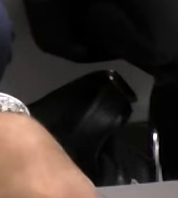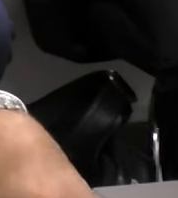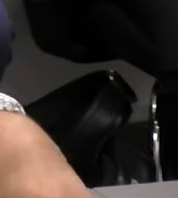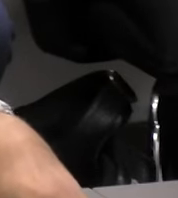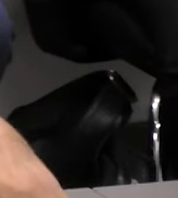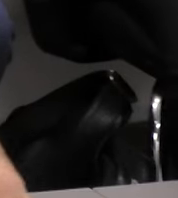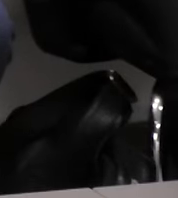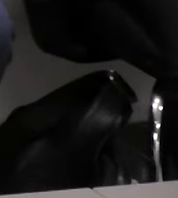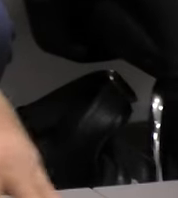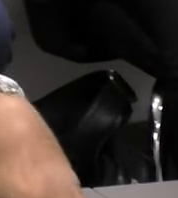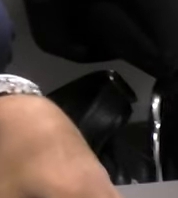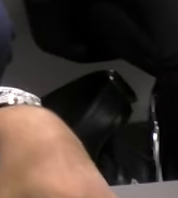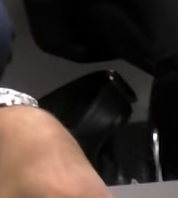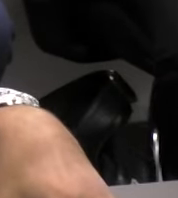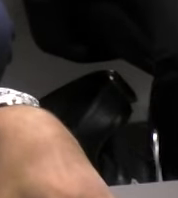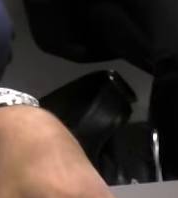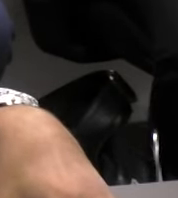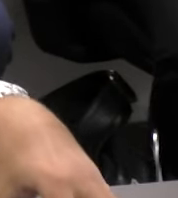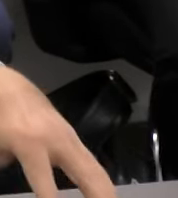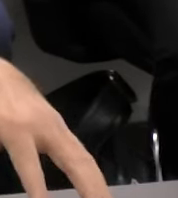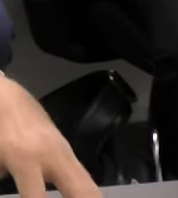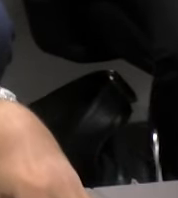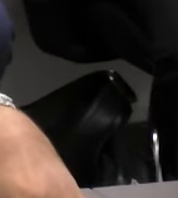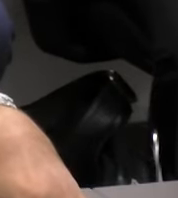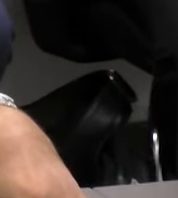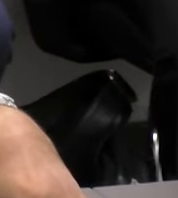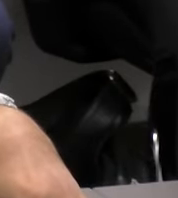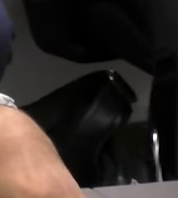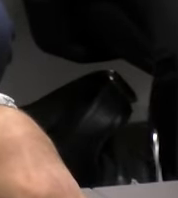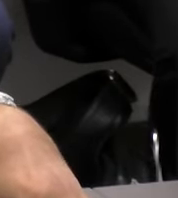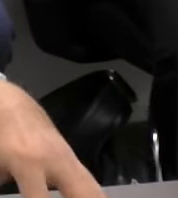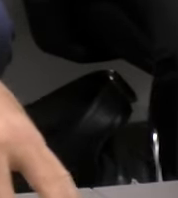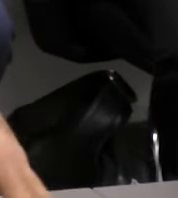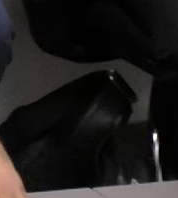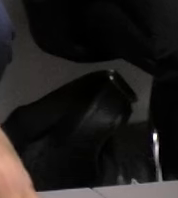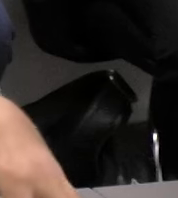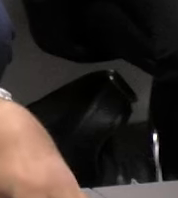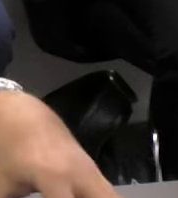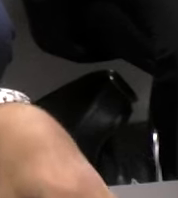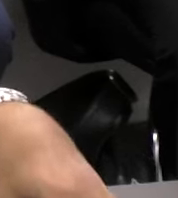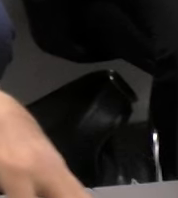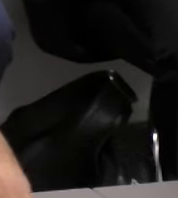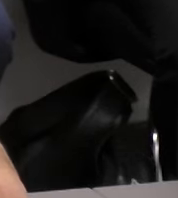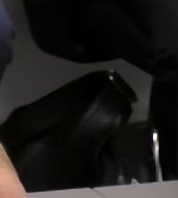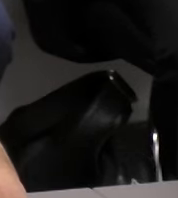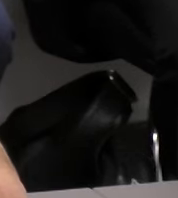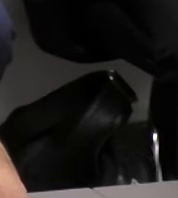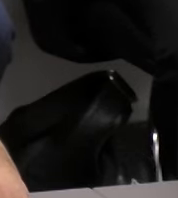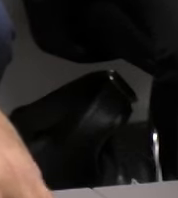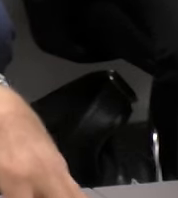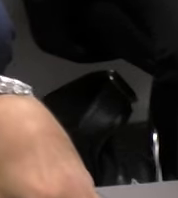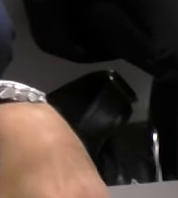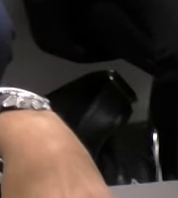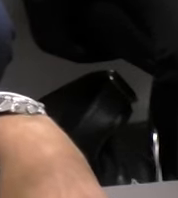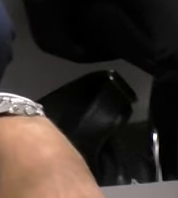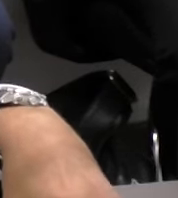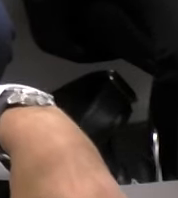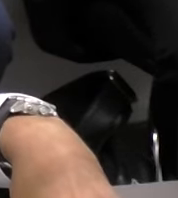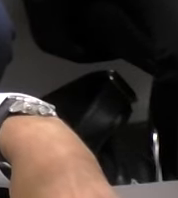estabelecer em uma lei própria o órgão da Polícia Civil deve